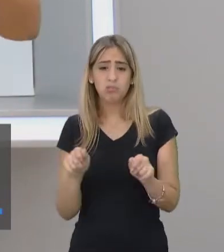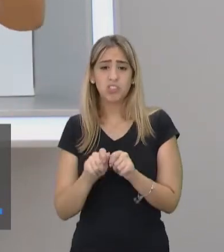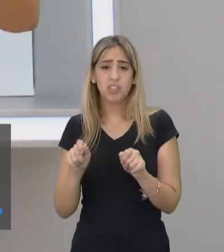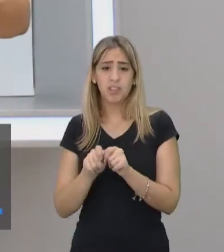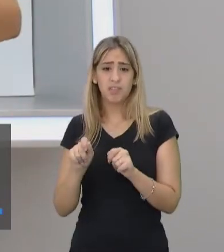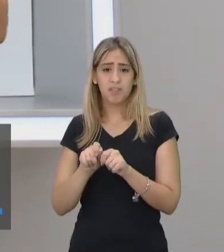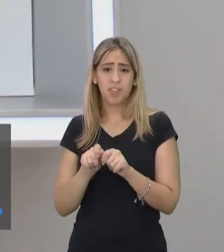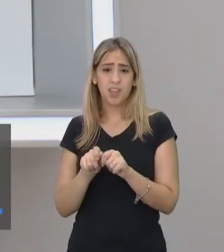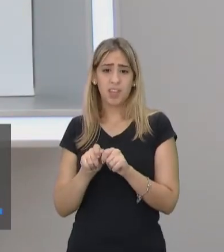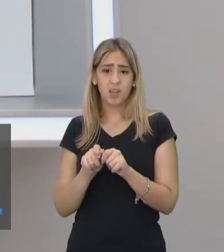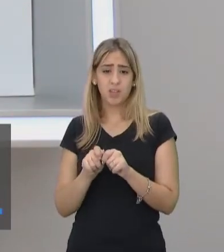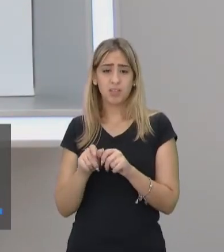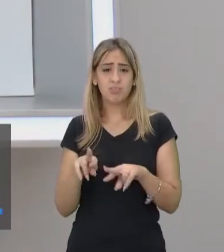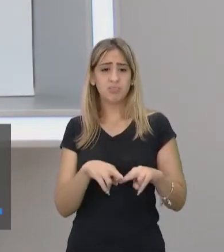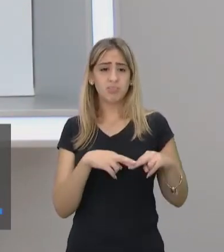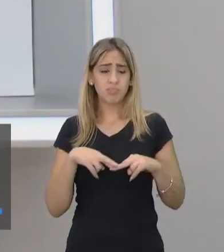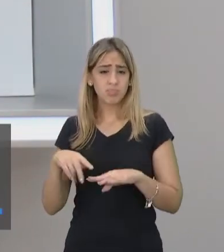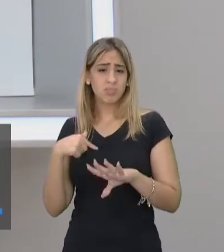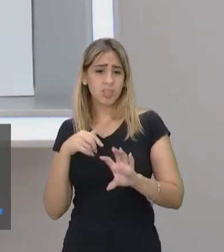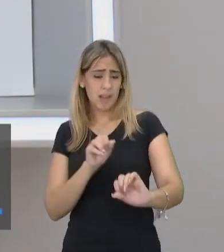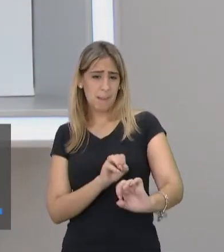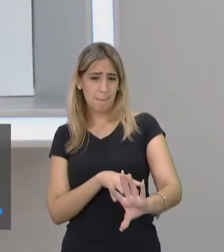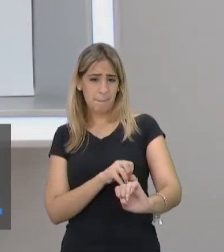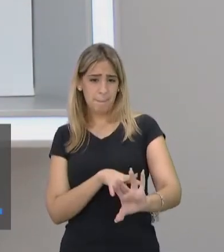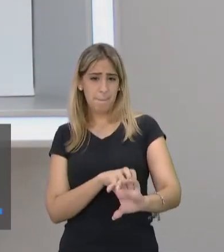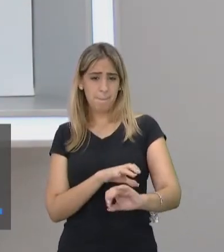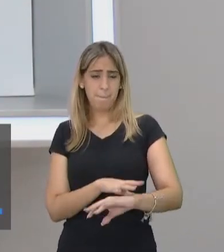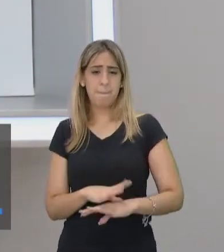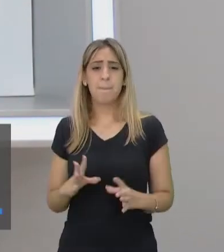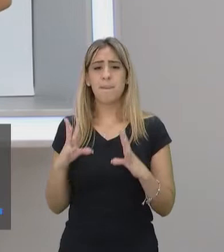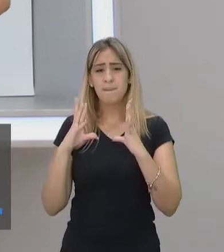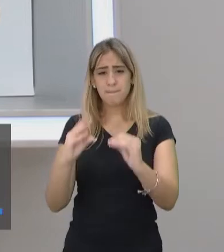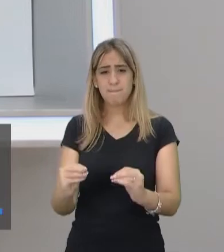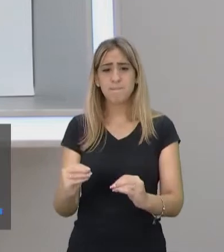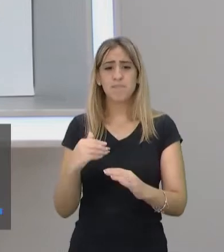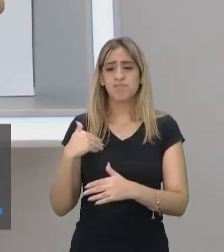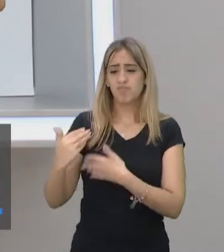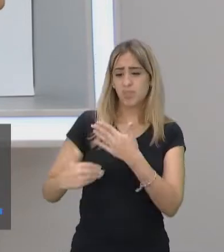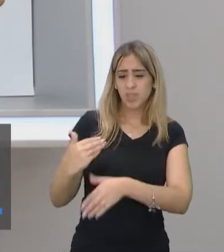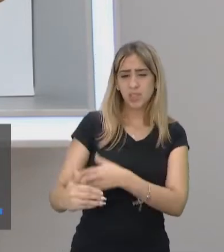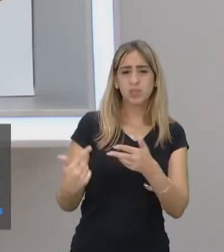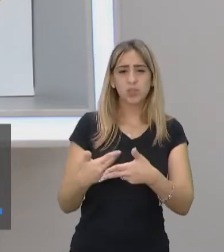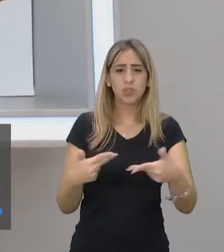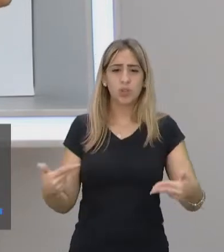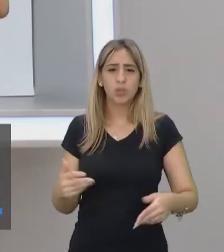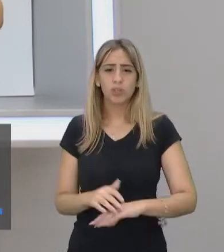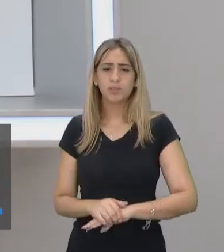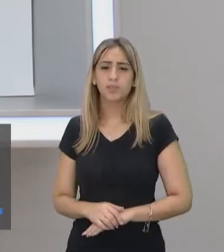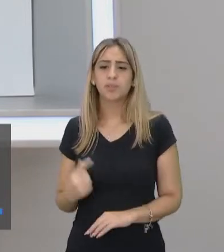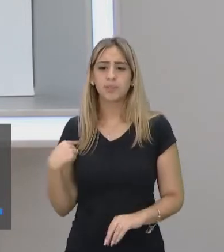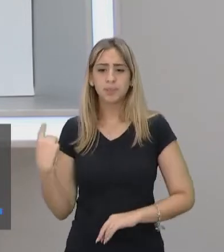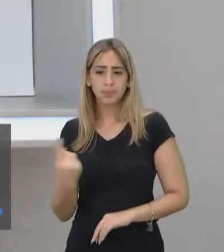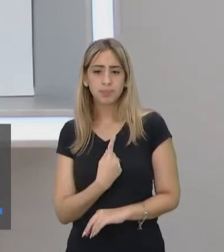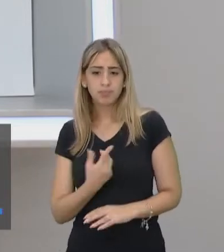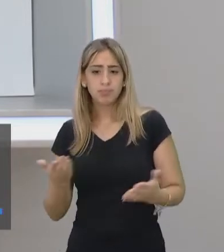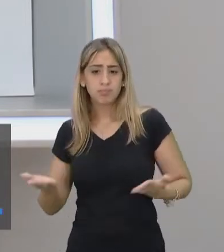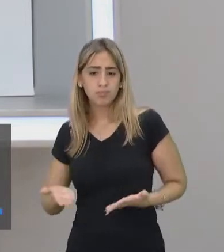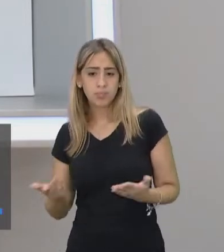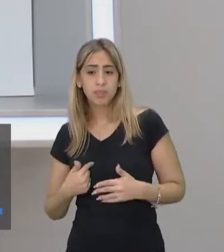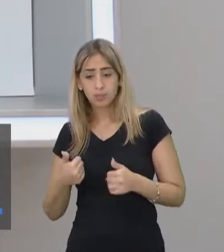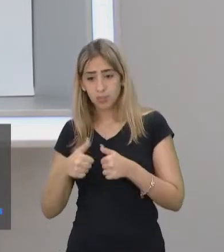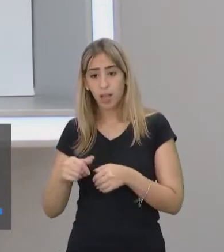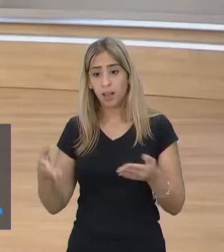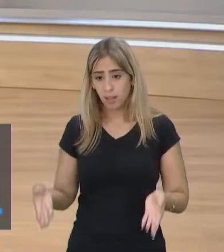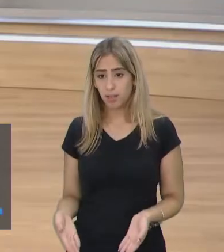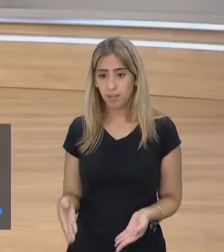estar realizada na educação, porque por todos os percalços, né? A gente hoje a gente está aqui,